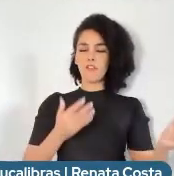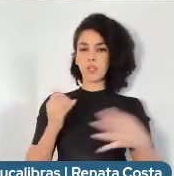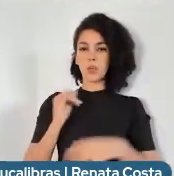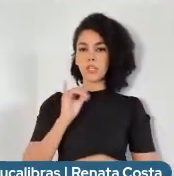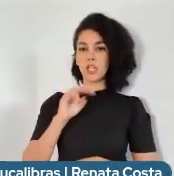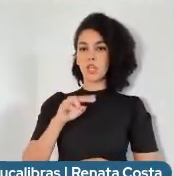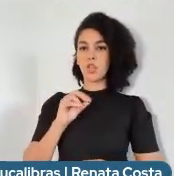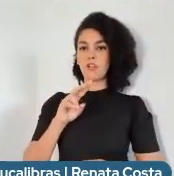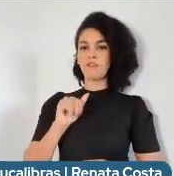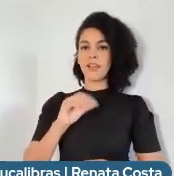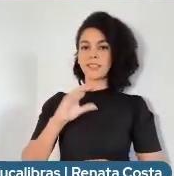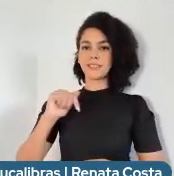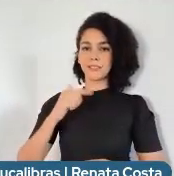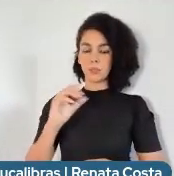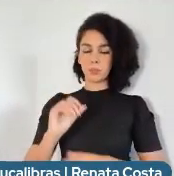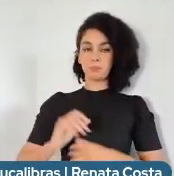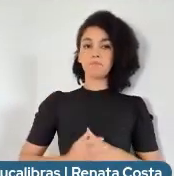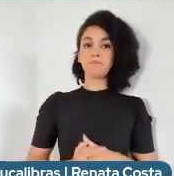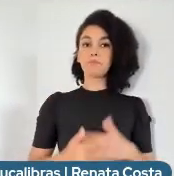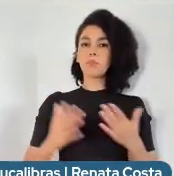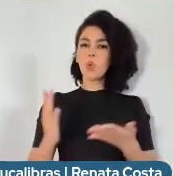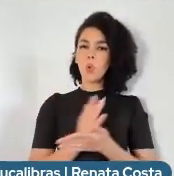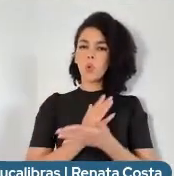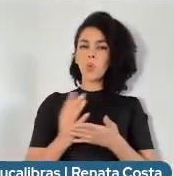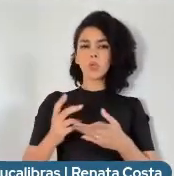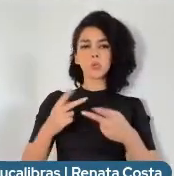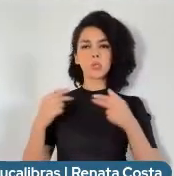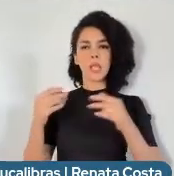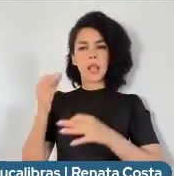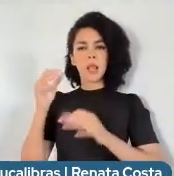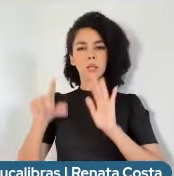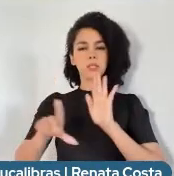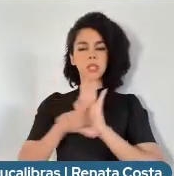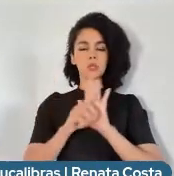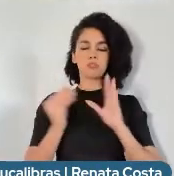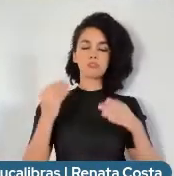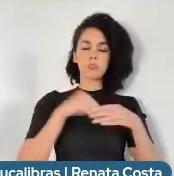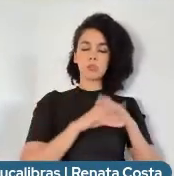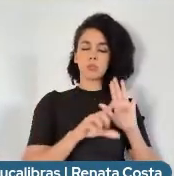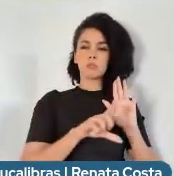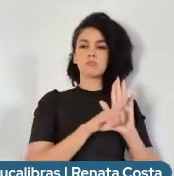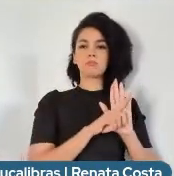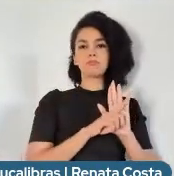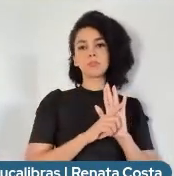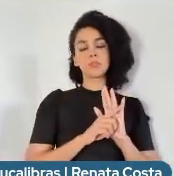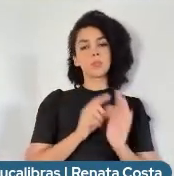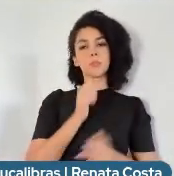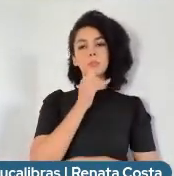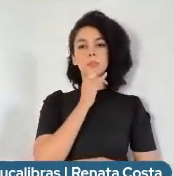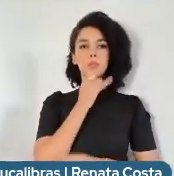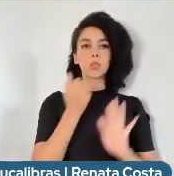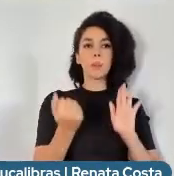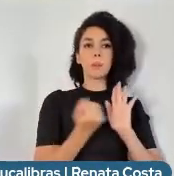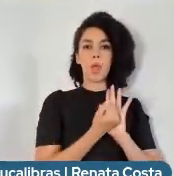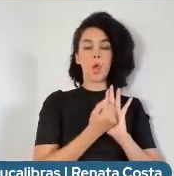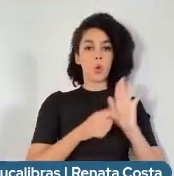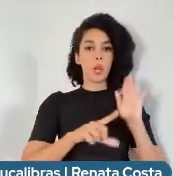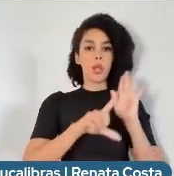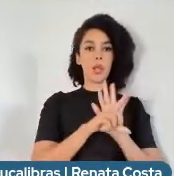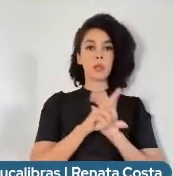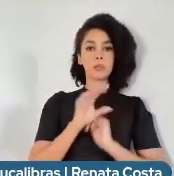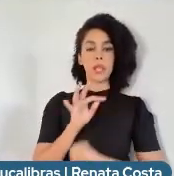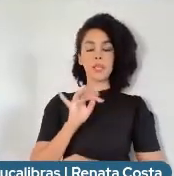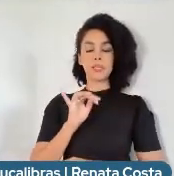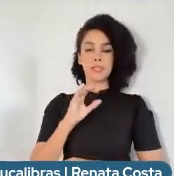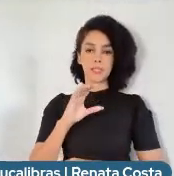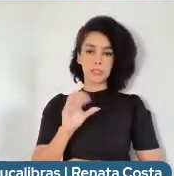Alguns instrumentos legais, como o Marco Legal das TICs, né, ele foi atualizado, você tem